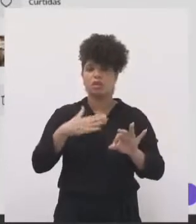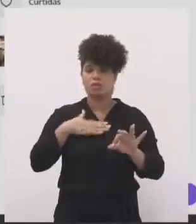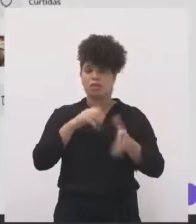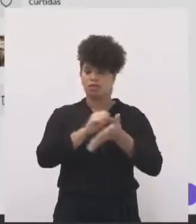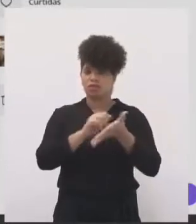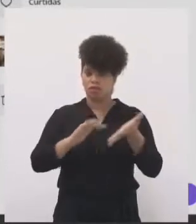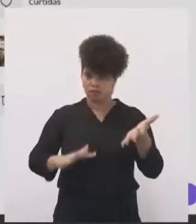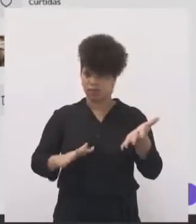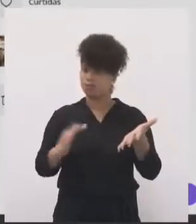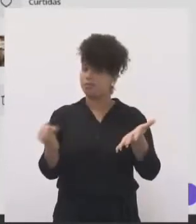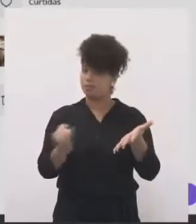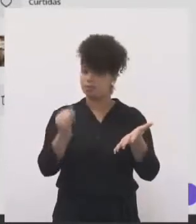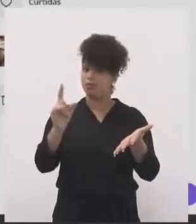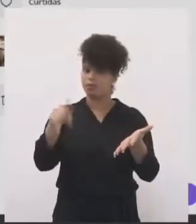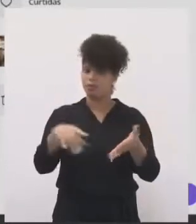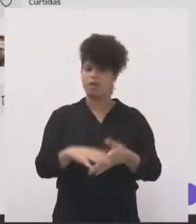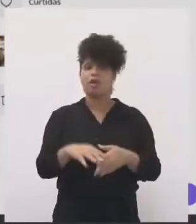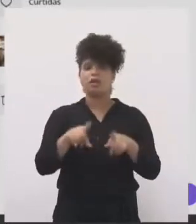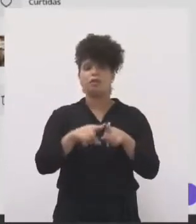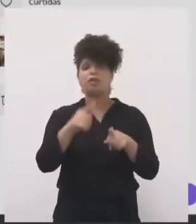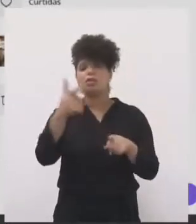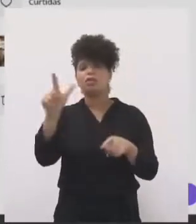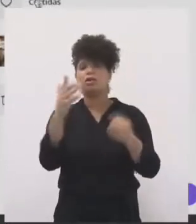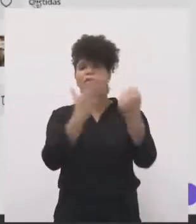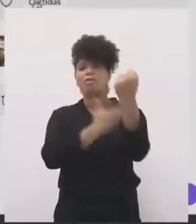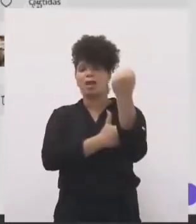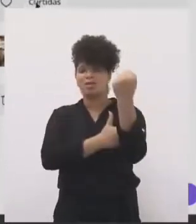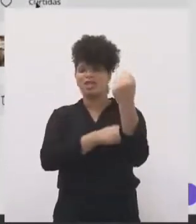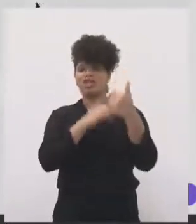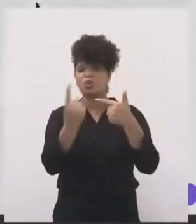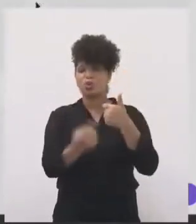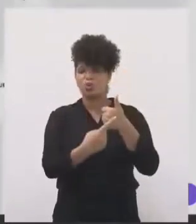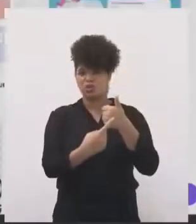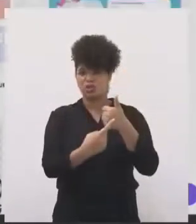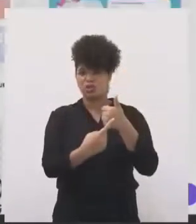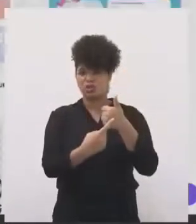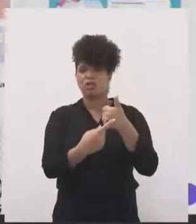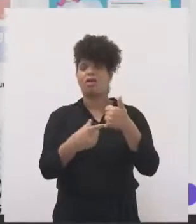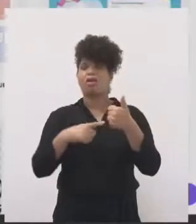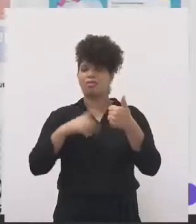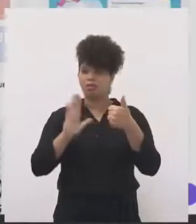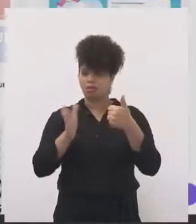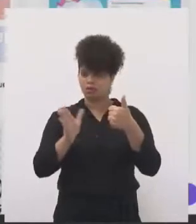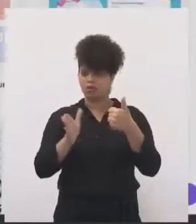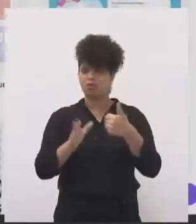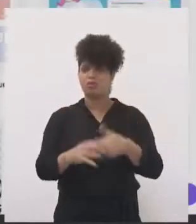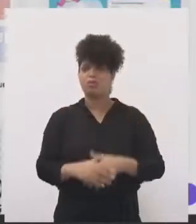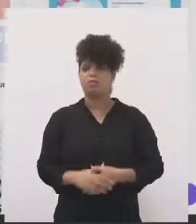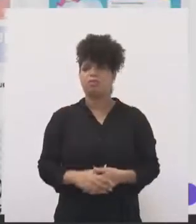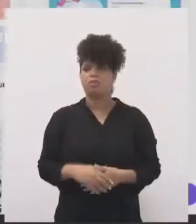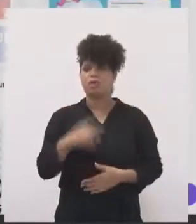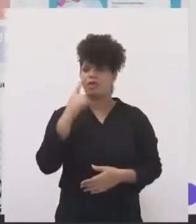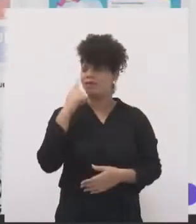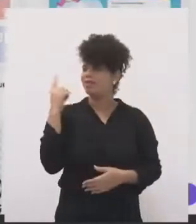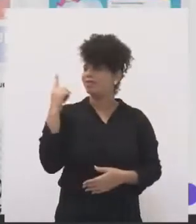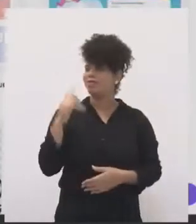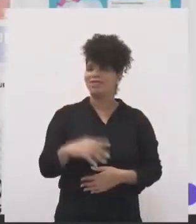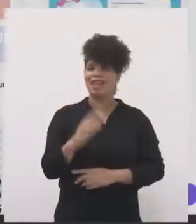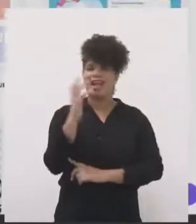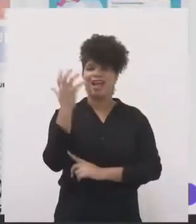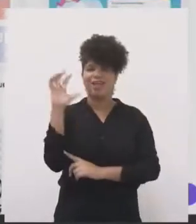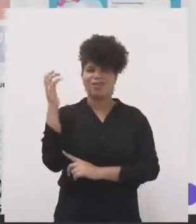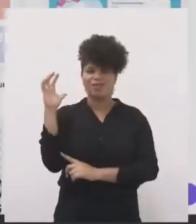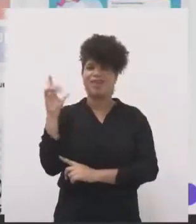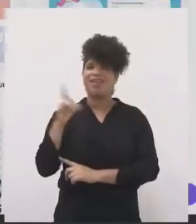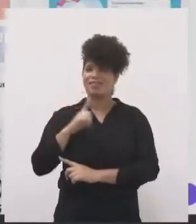importante, né? Nós sabemos. E aquela pasta de curtida que eu comentei, ó, ela está aqui, e a minha árvore está guardadinha, tanto